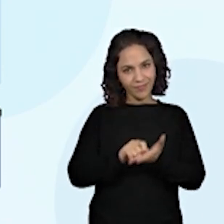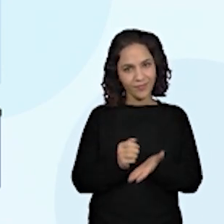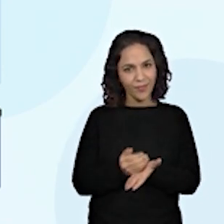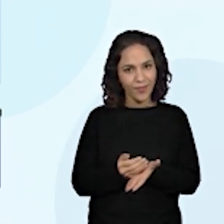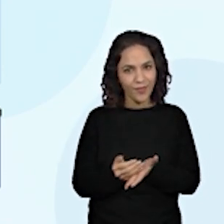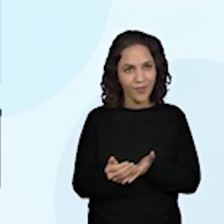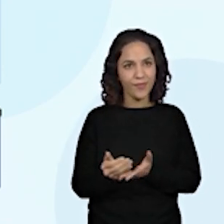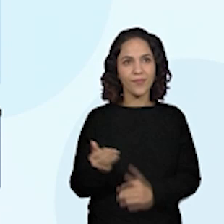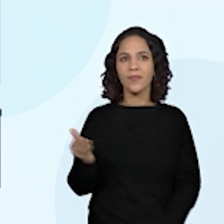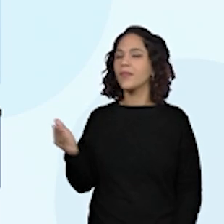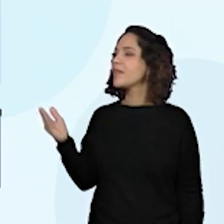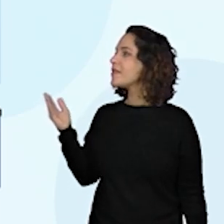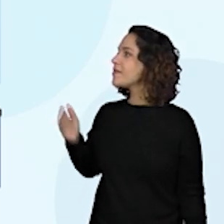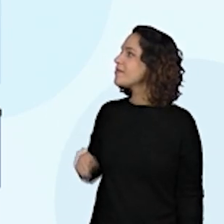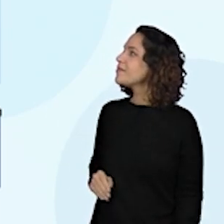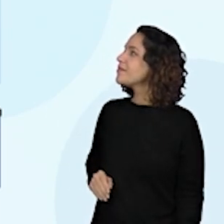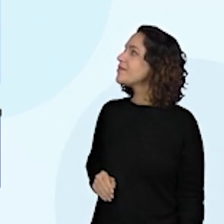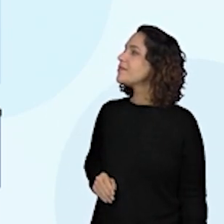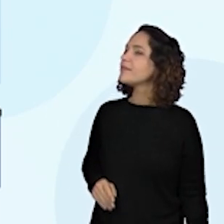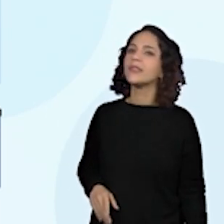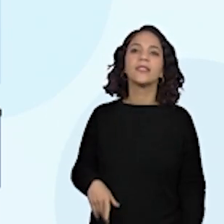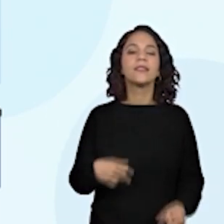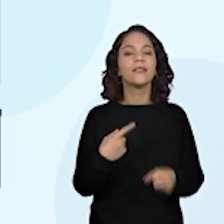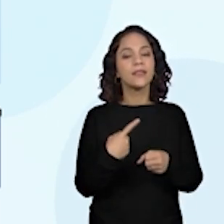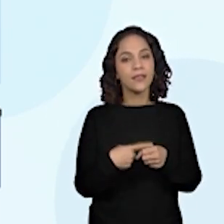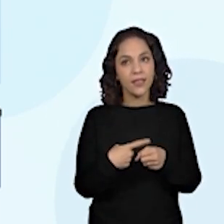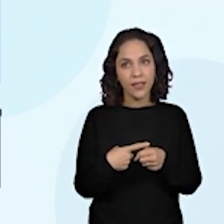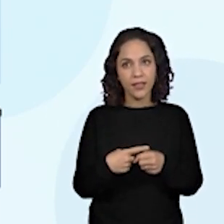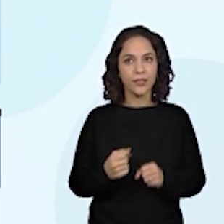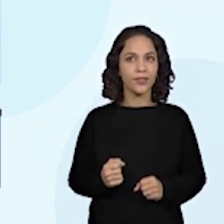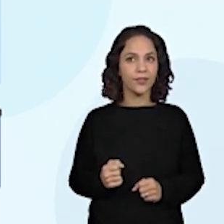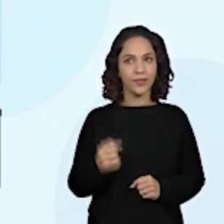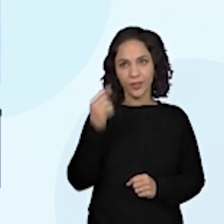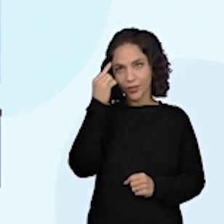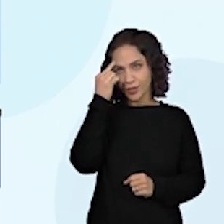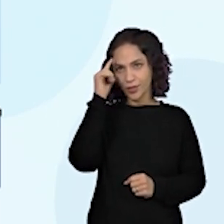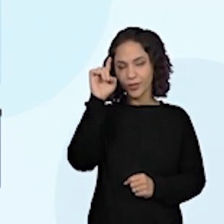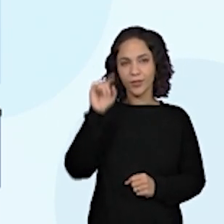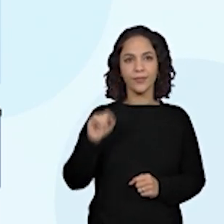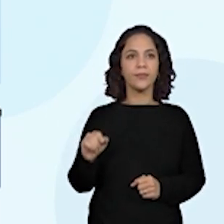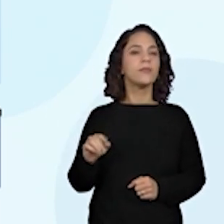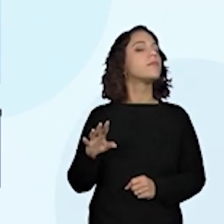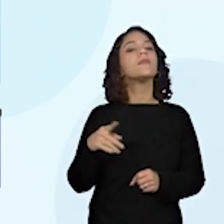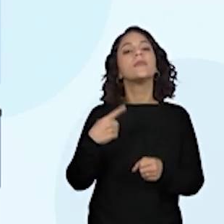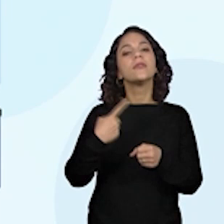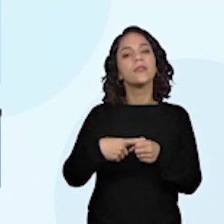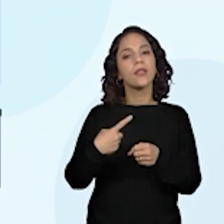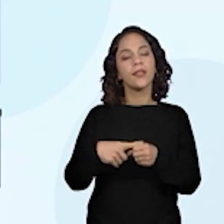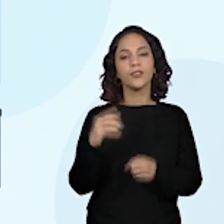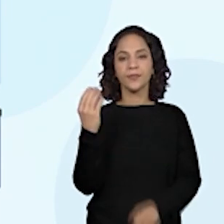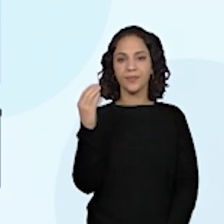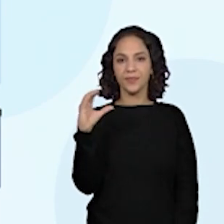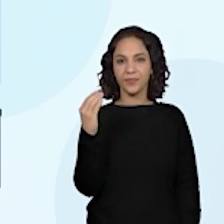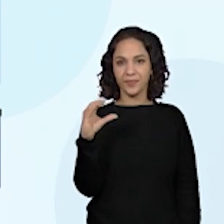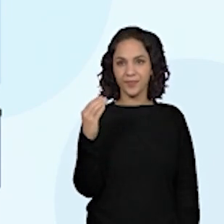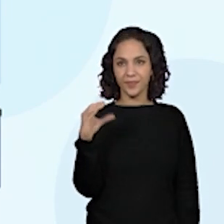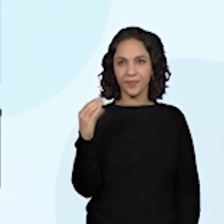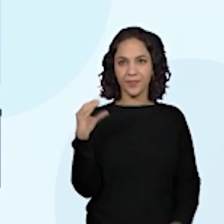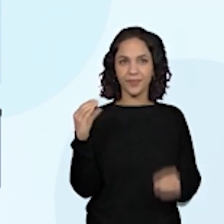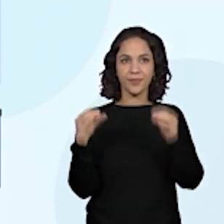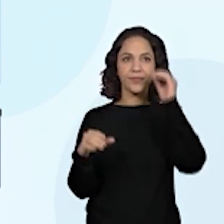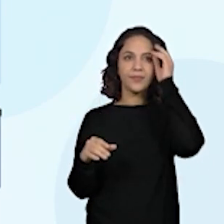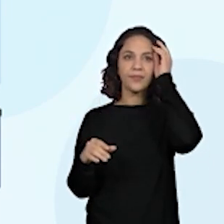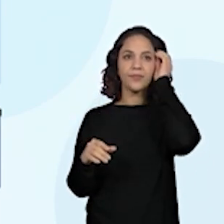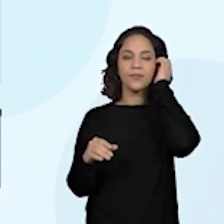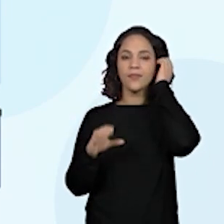que temos a cidade e a data. A cidade é Carapicuíba. Estou